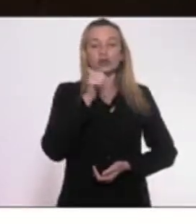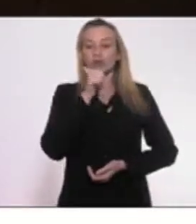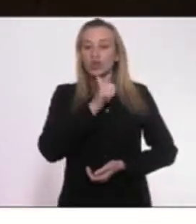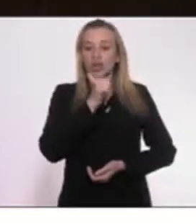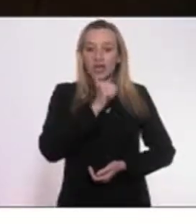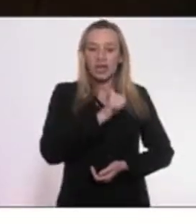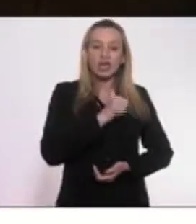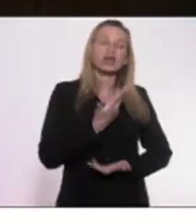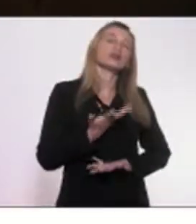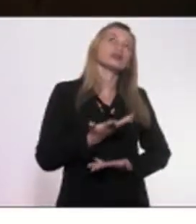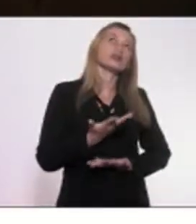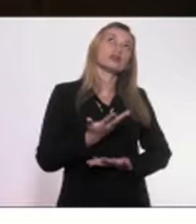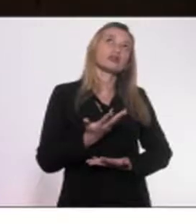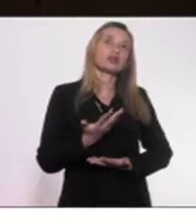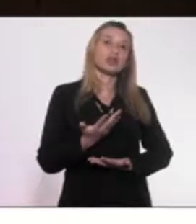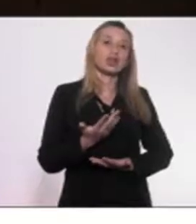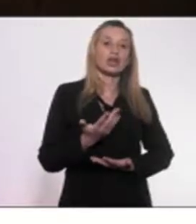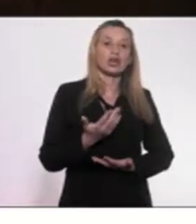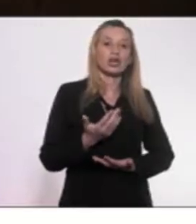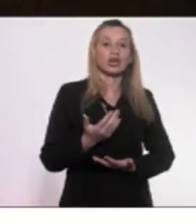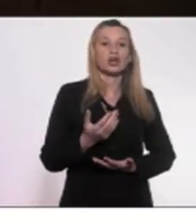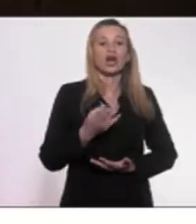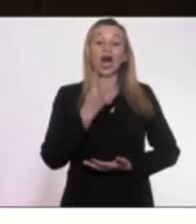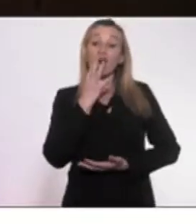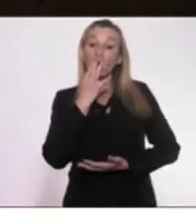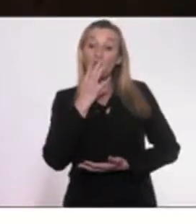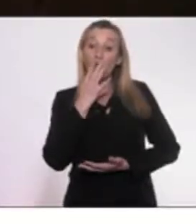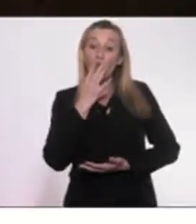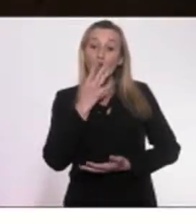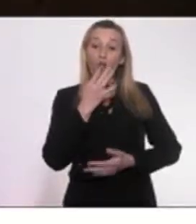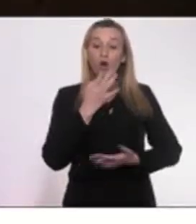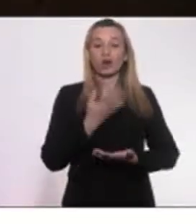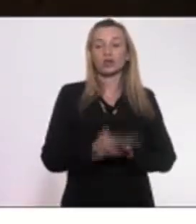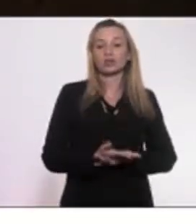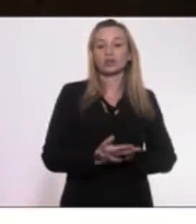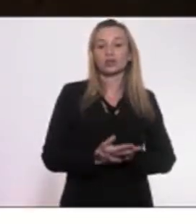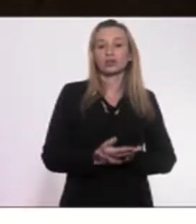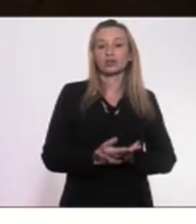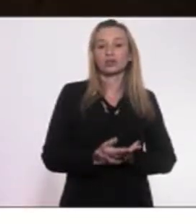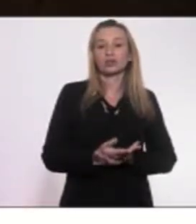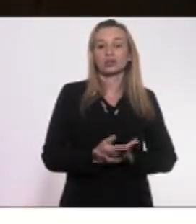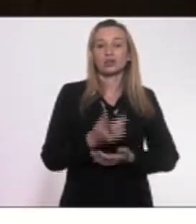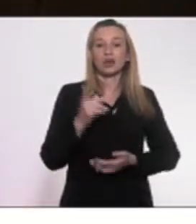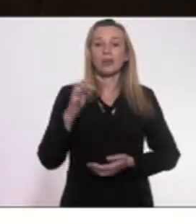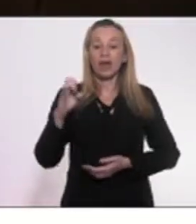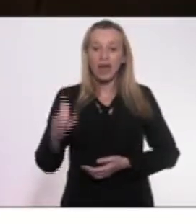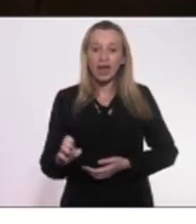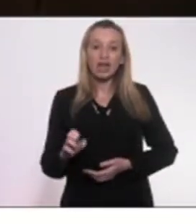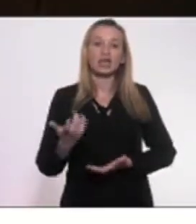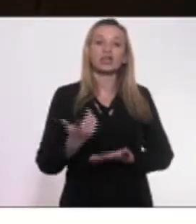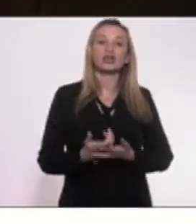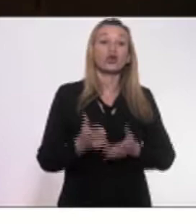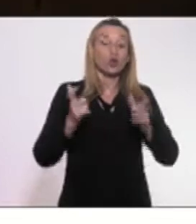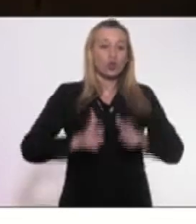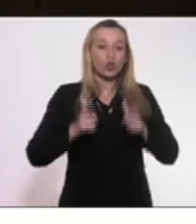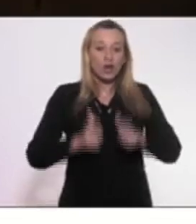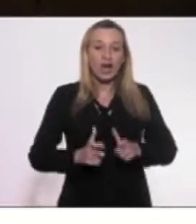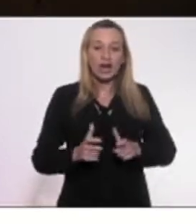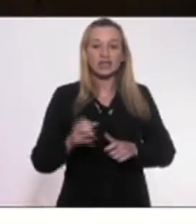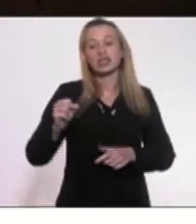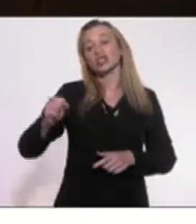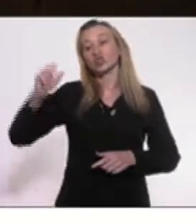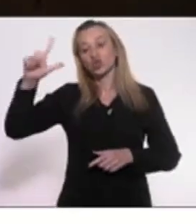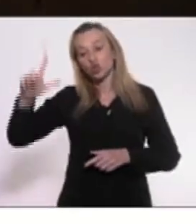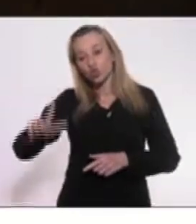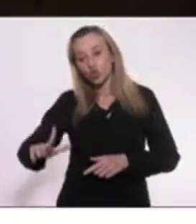importa a orientação sexual, pouco importa a cor da pele, pouco importa o local de origem, seja o Nordeste, o Sul, o Centro-Oeste ou